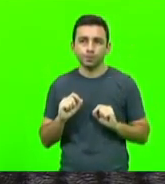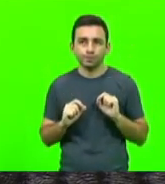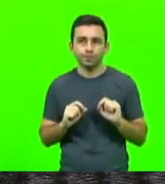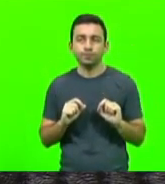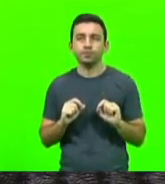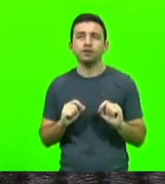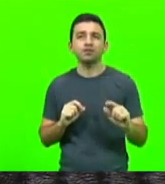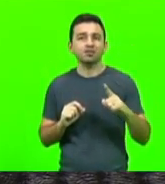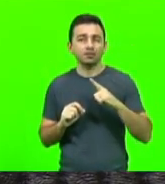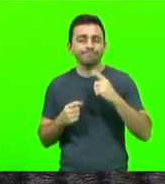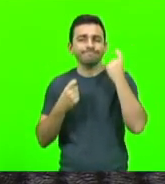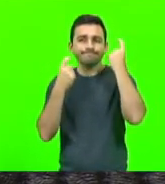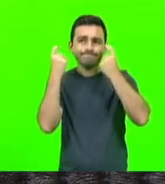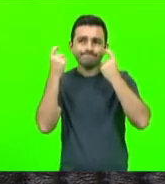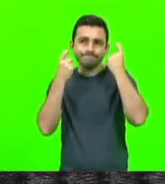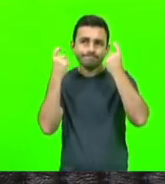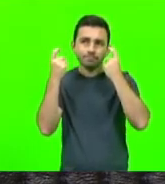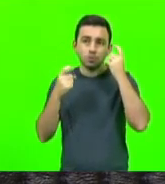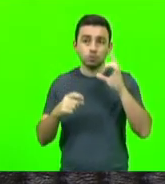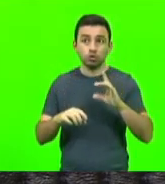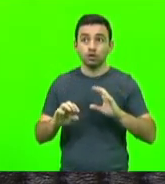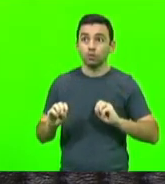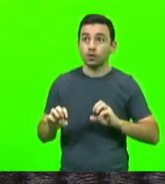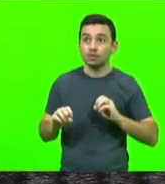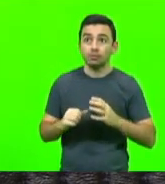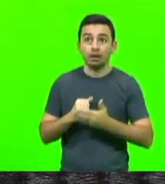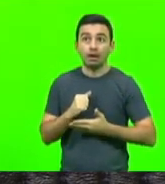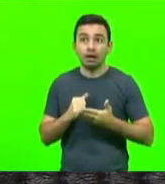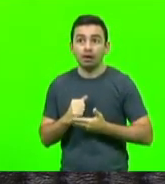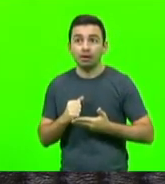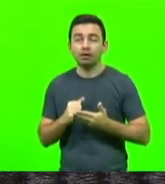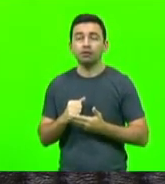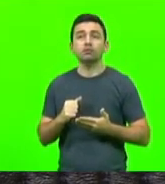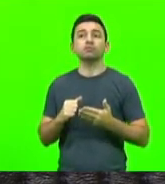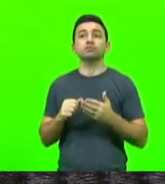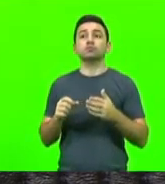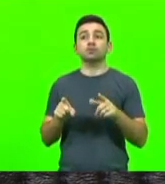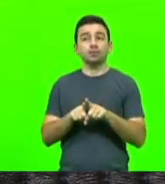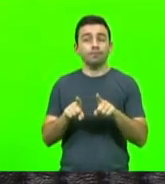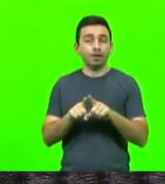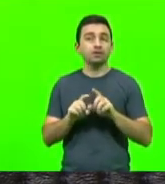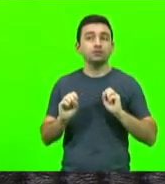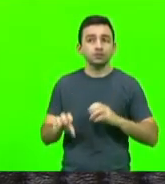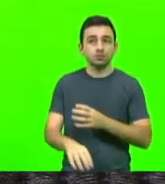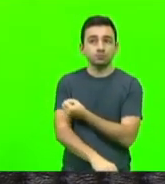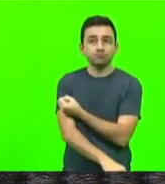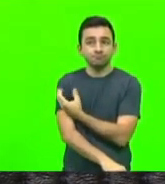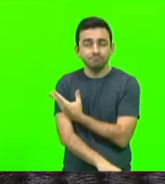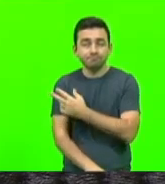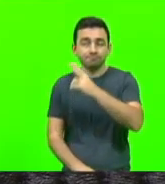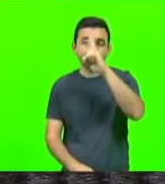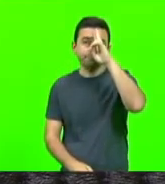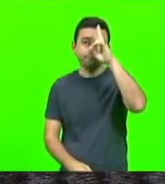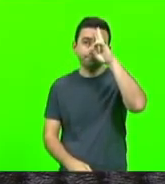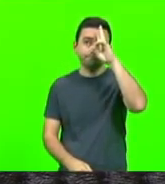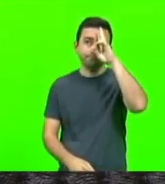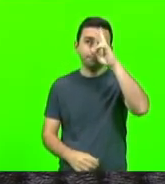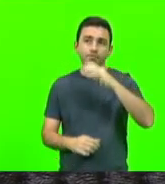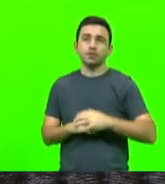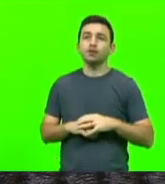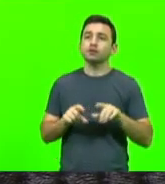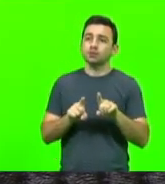uma grande preocupação, não só com a educação básica, ensino fundamental, ensino médio, mas também